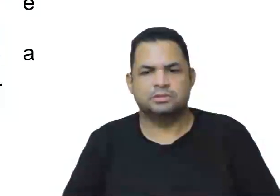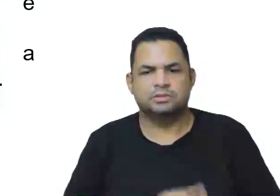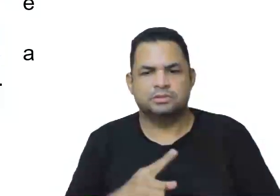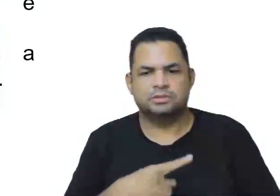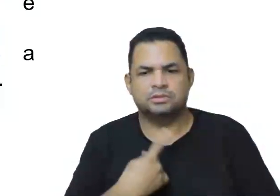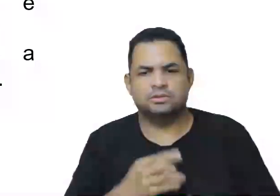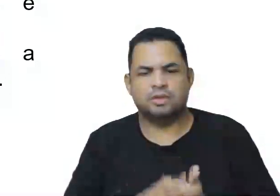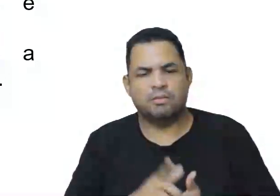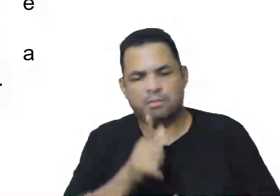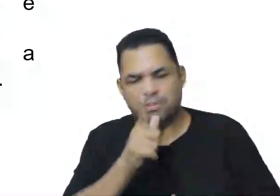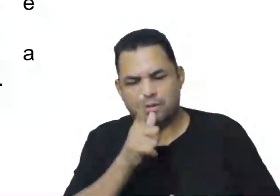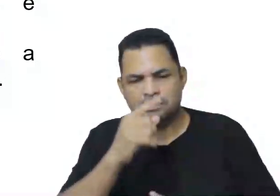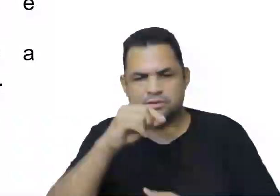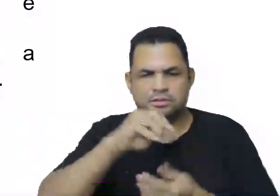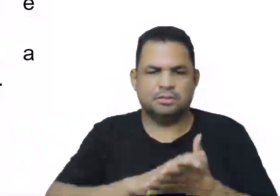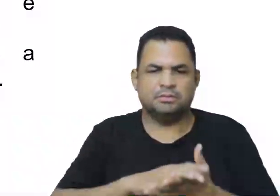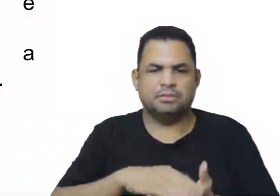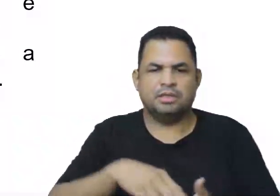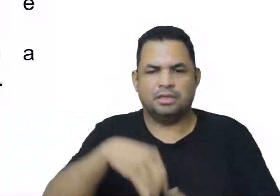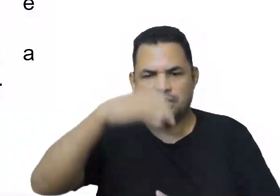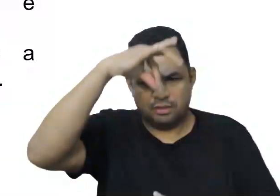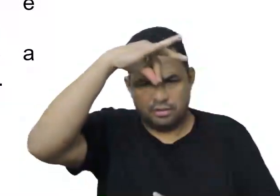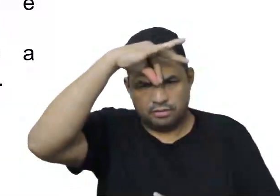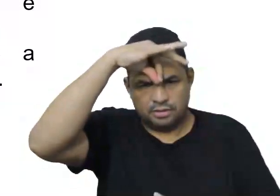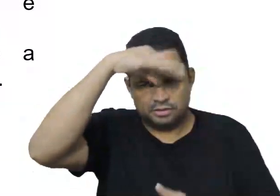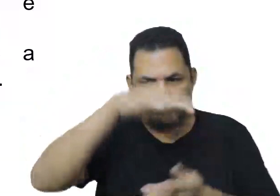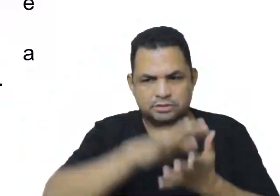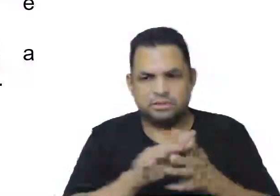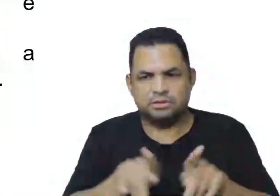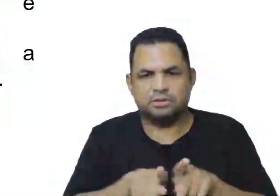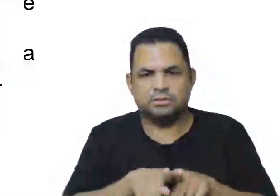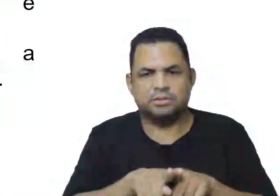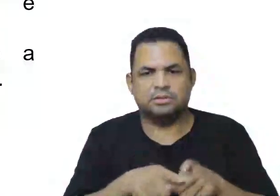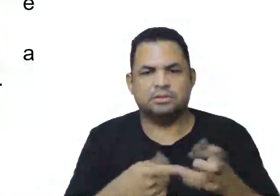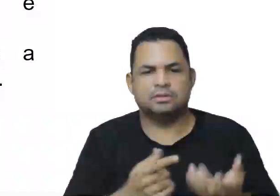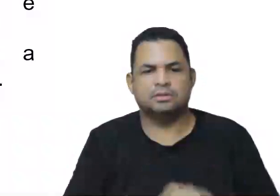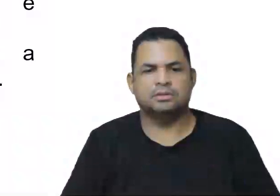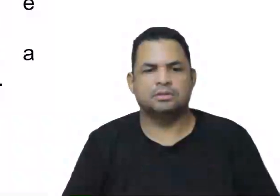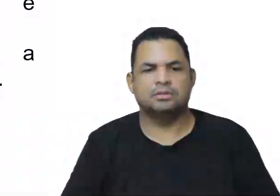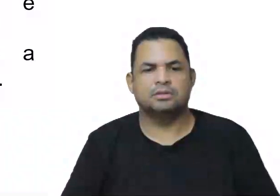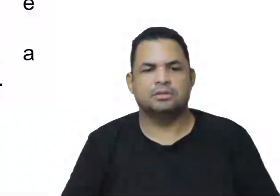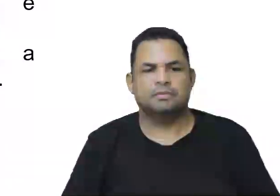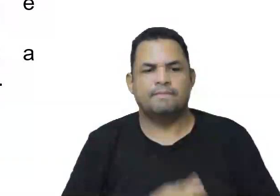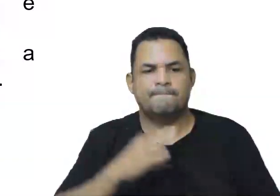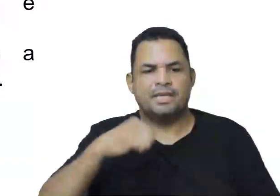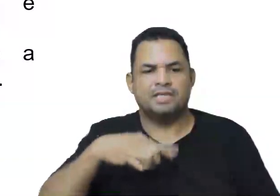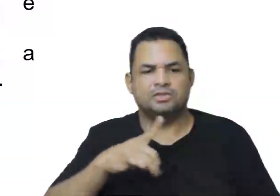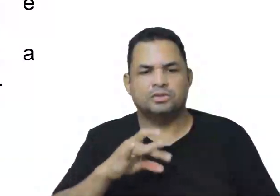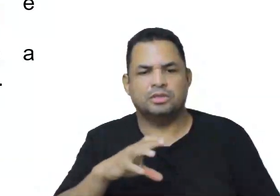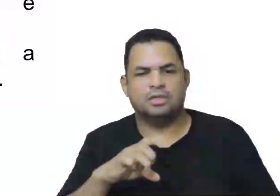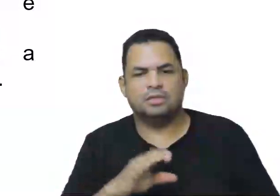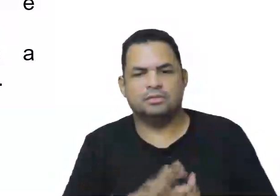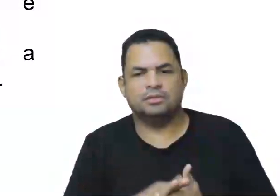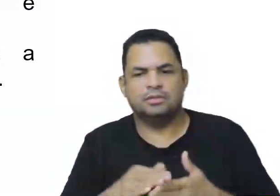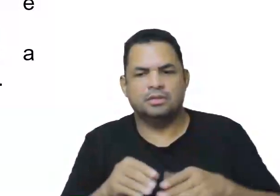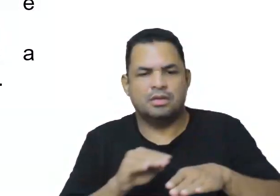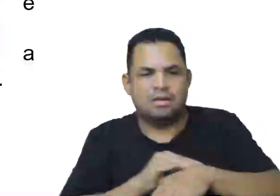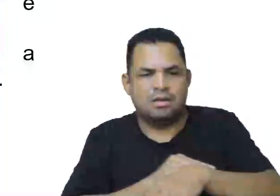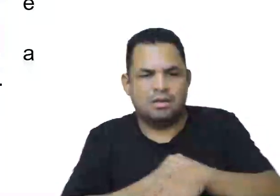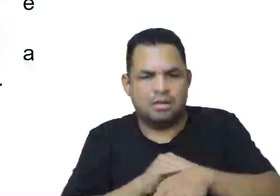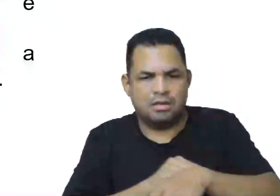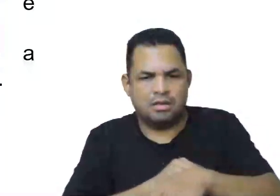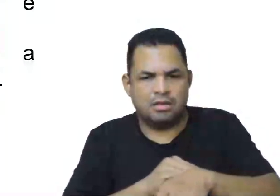caso, pênis e vagina, ó, a uretra, enfim. Mesoderme, camada entre a endoderme e